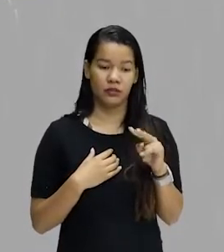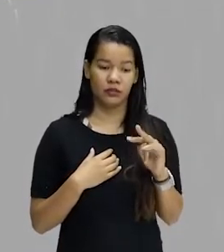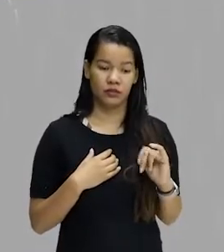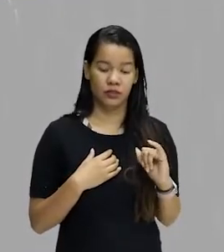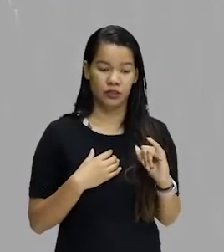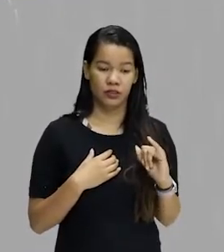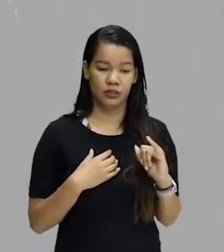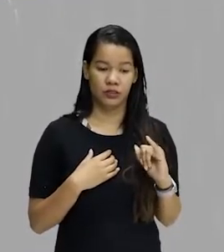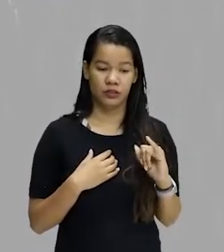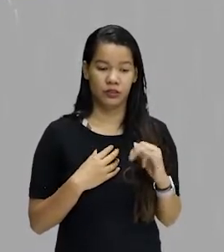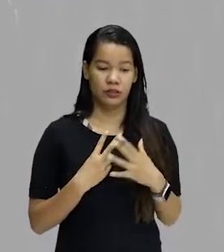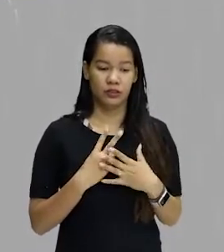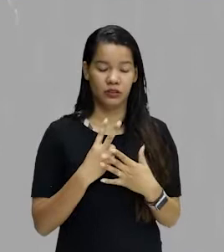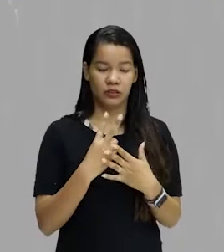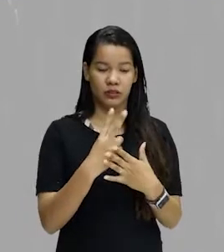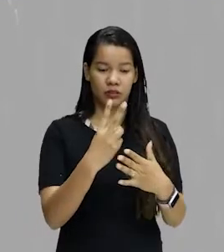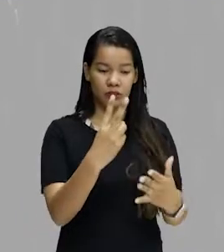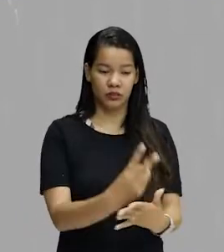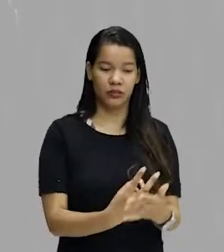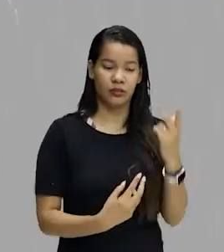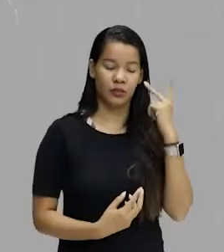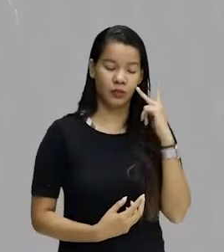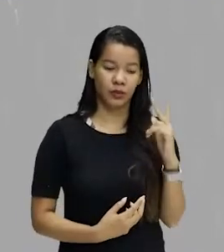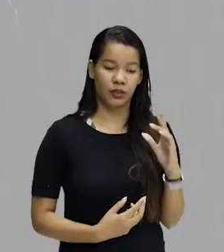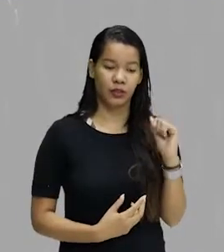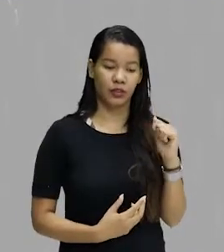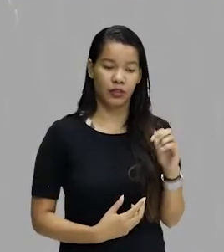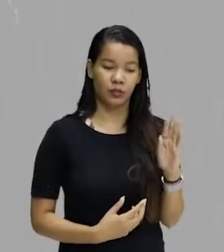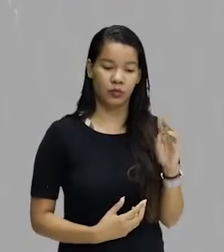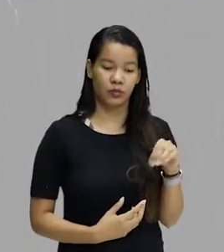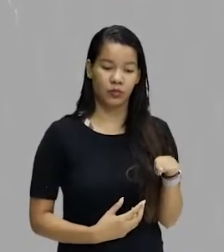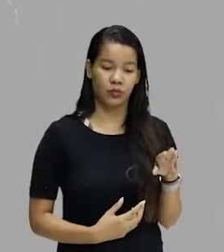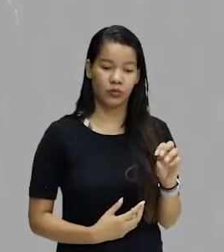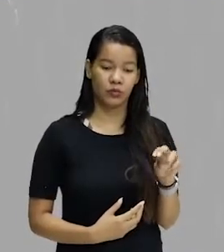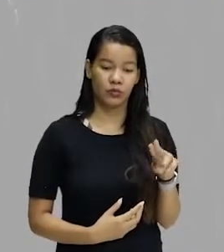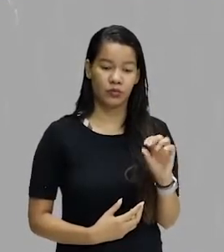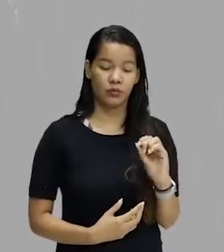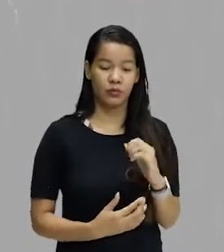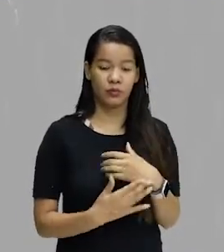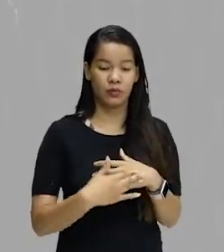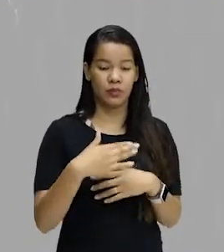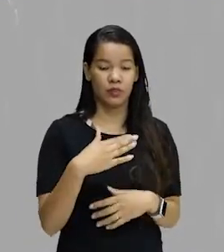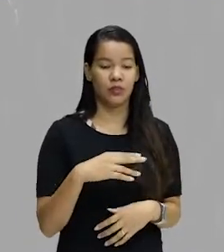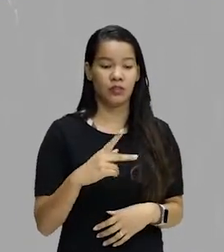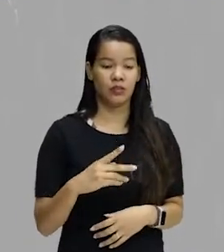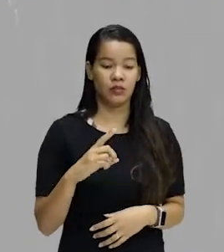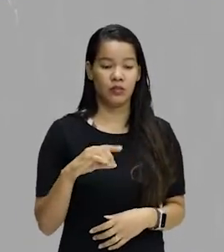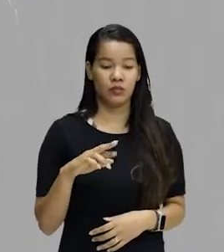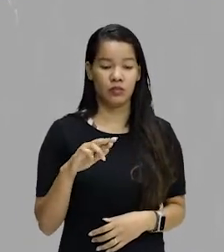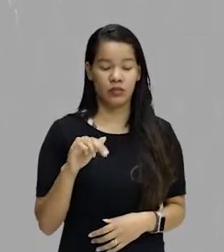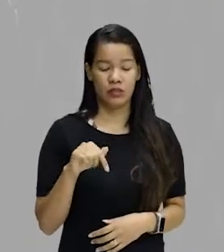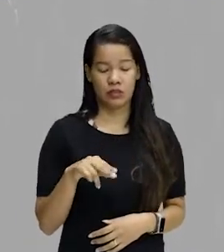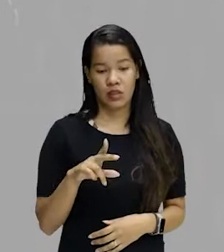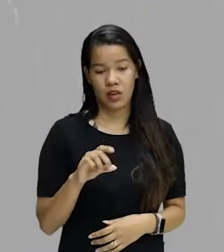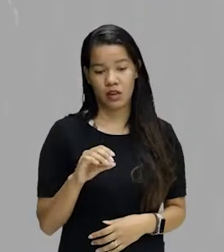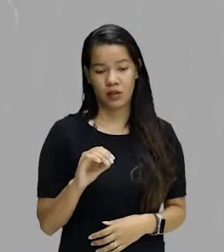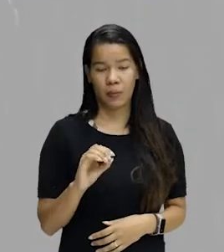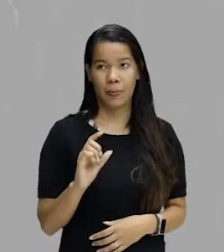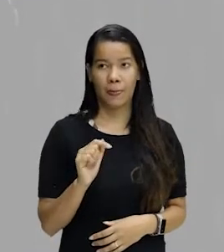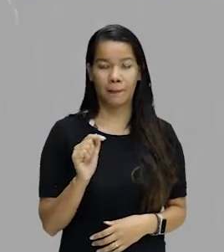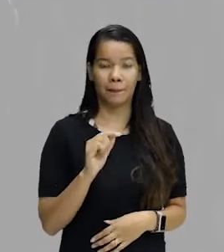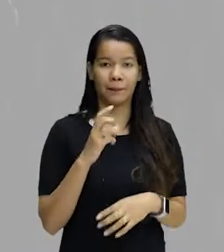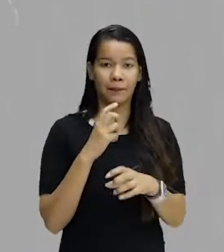vai sempre para o carbono mais hidrogenado daquela insaturação, certo?